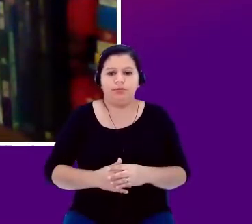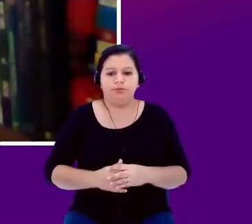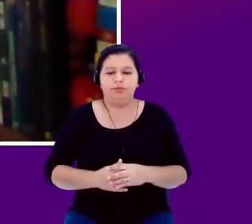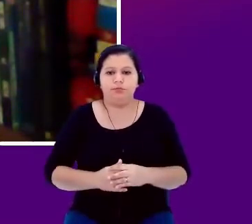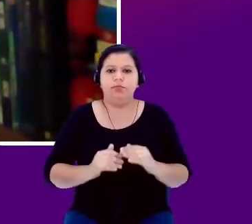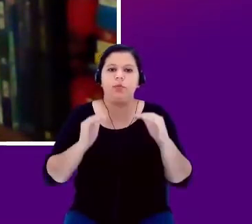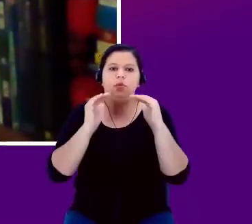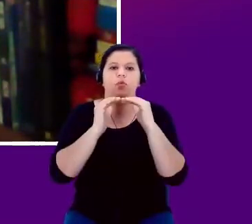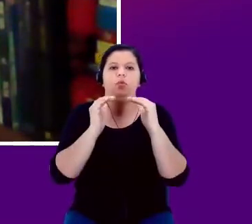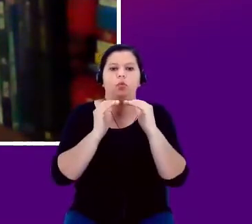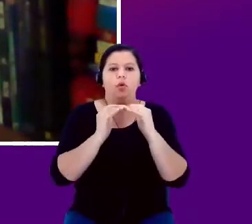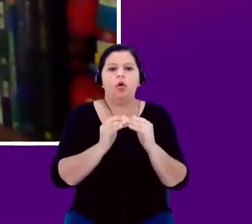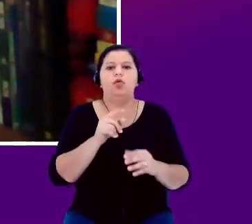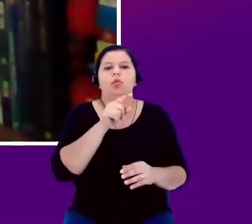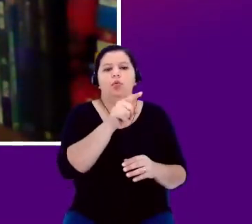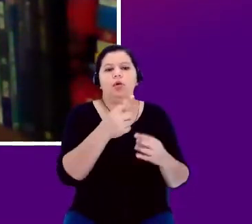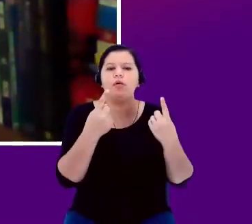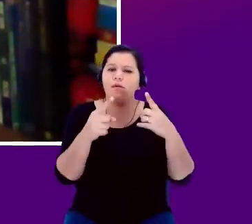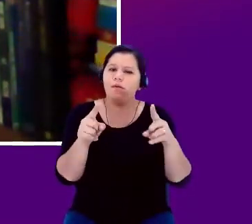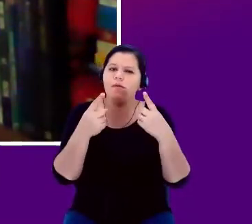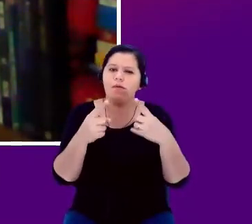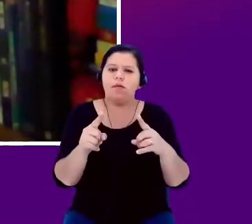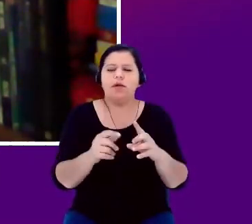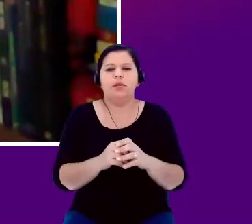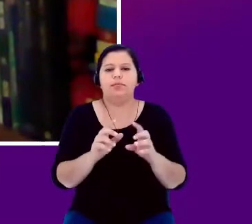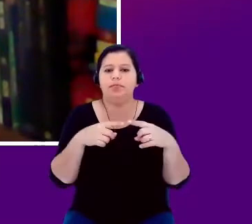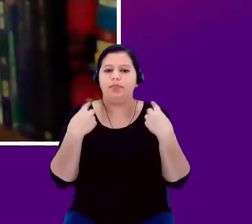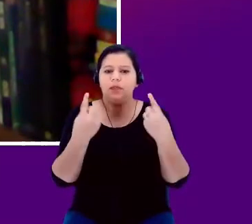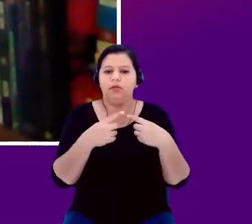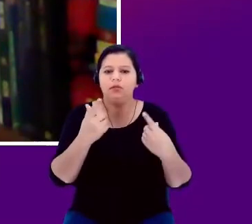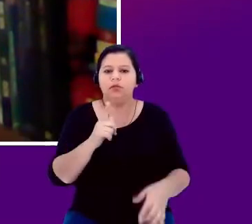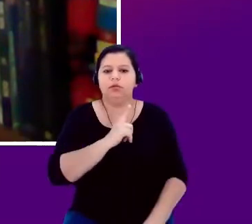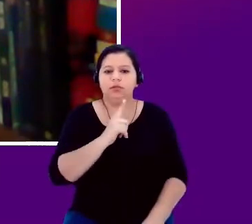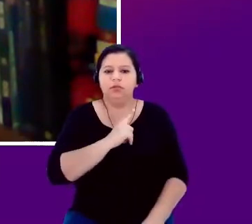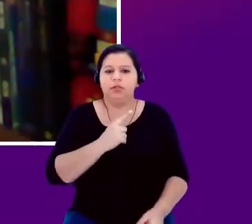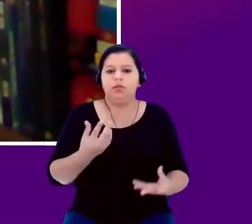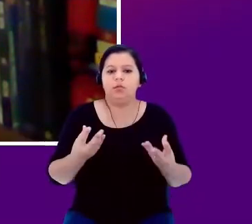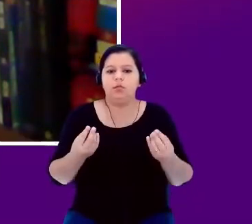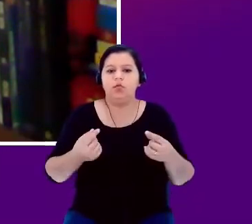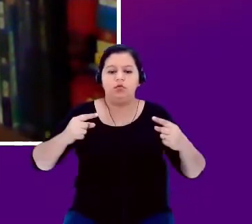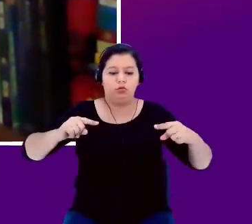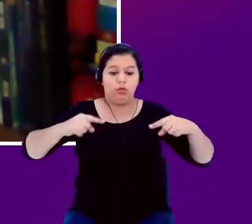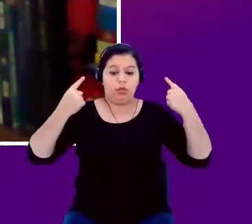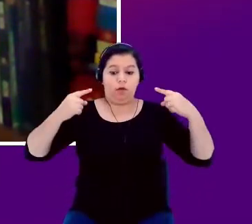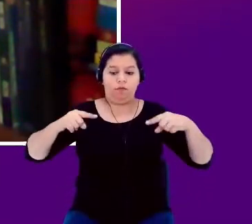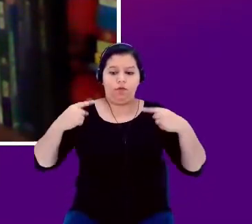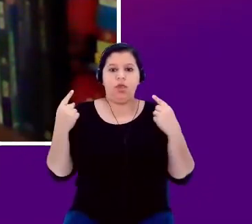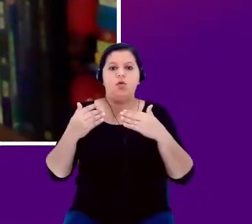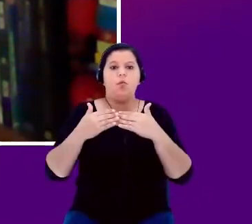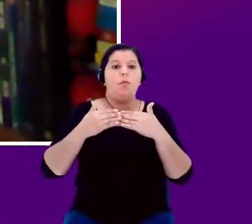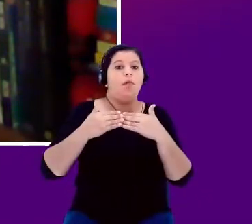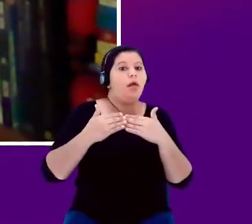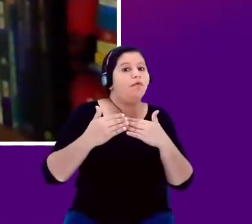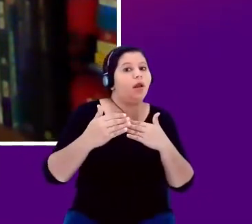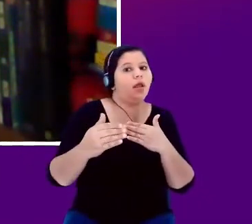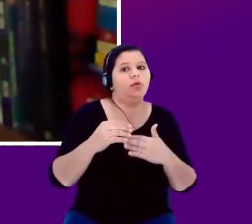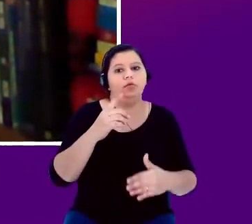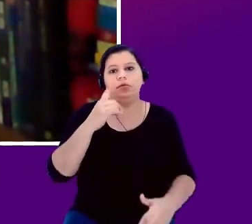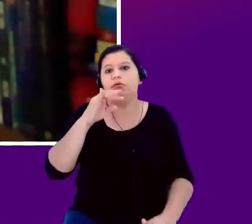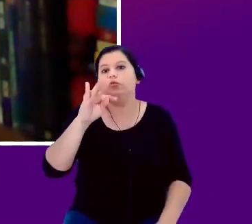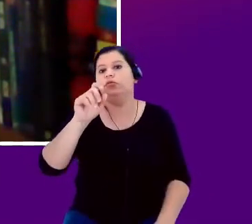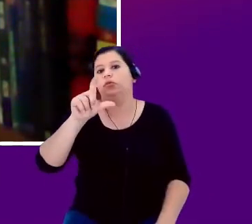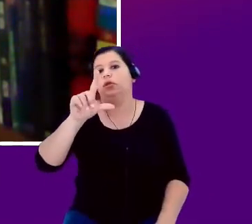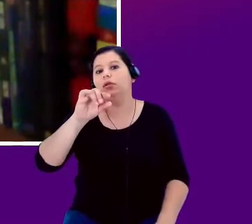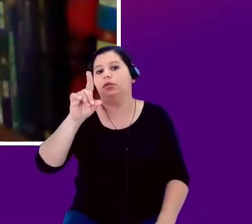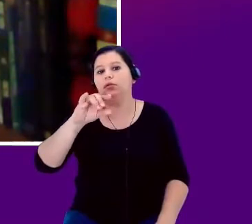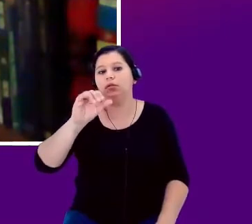aqui com a provocação aí que foi colocada. A gente tem muitos desafios pela frente, né? A digitalização é um